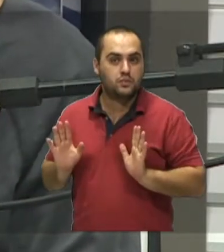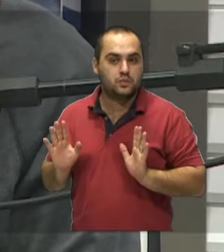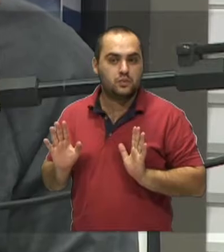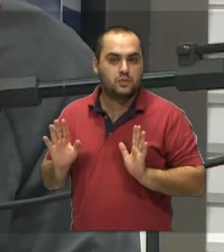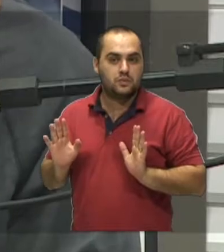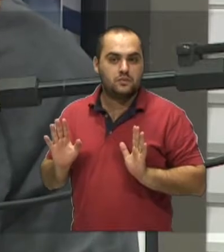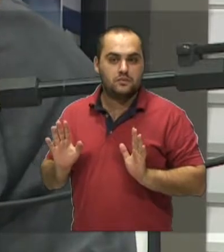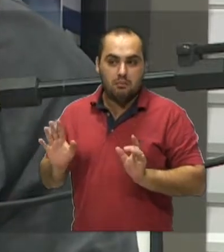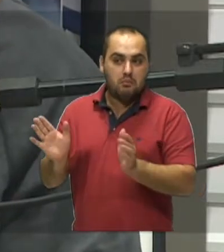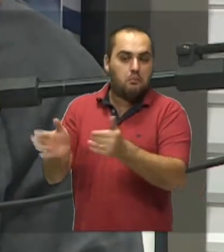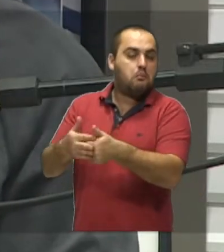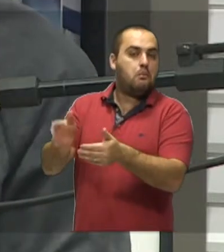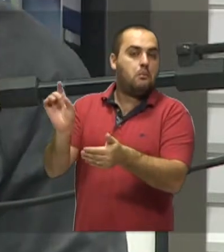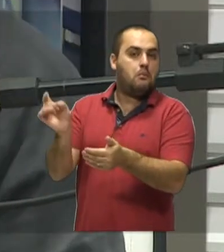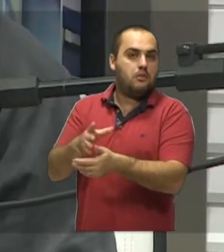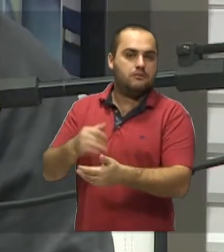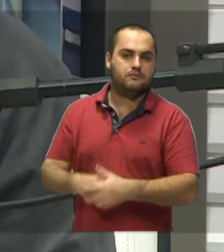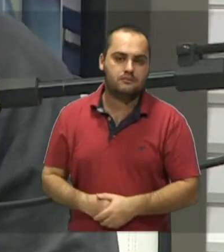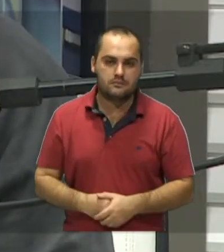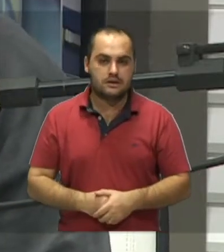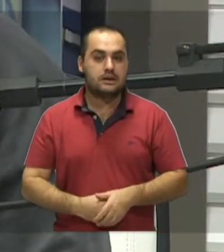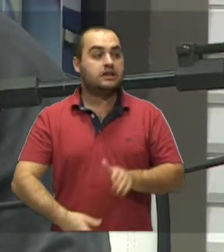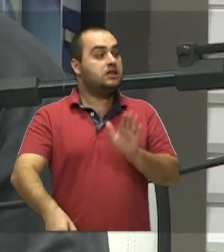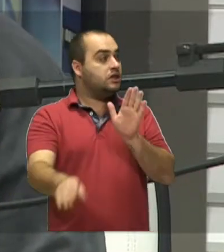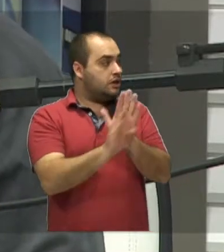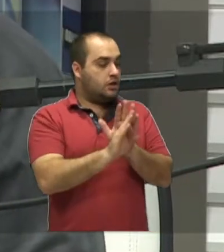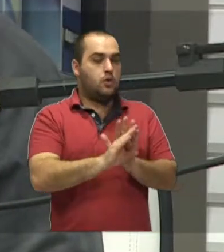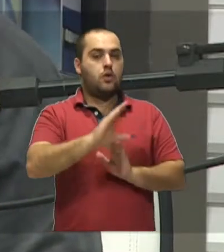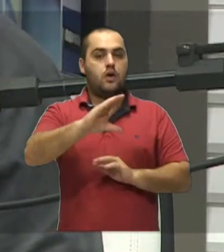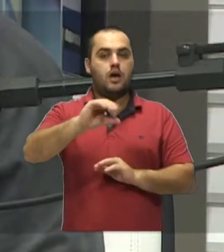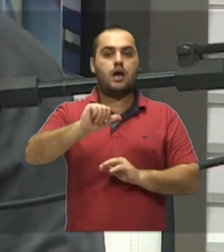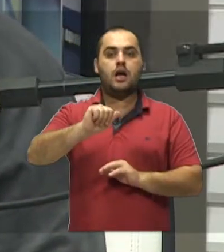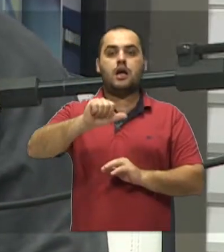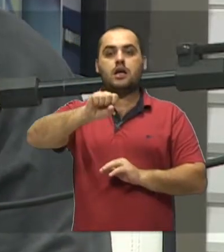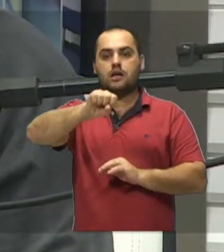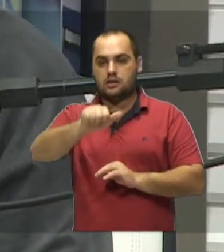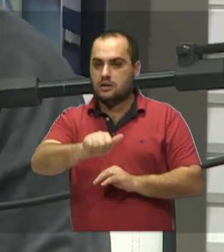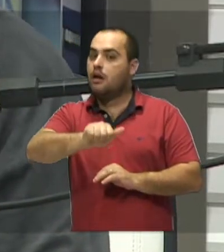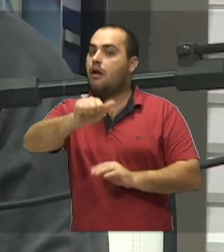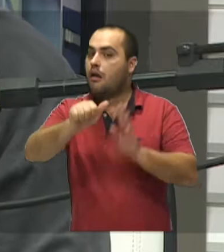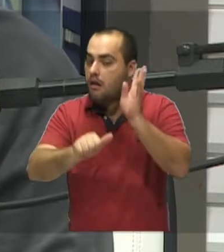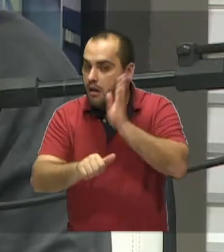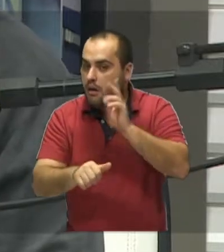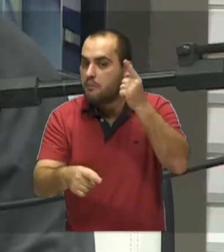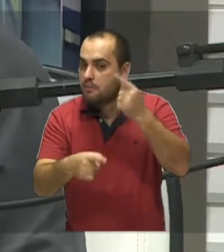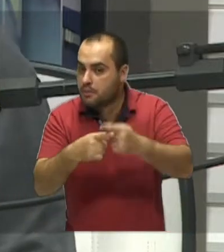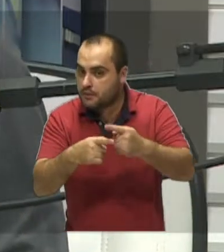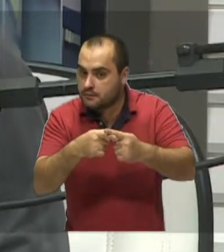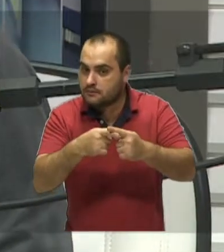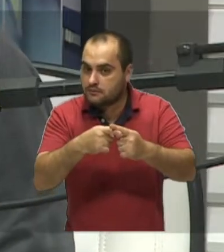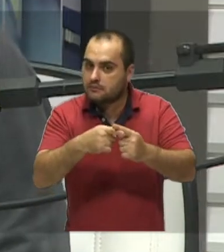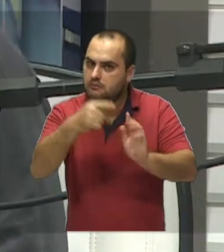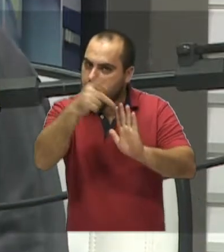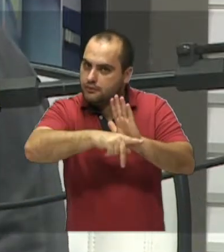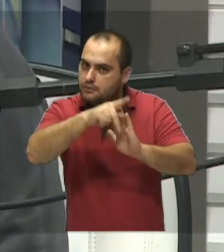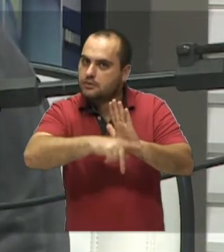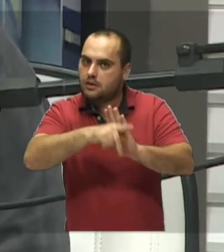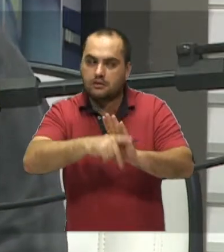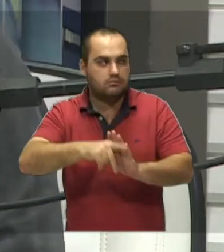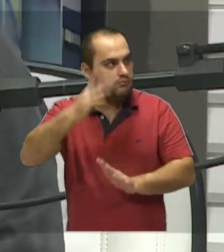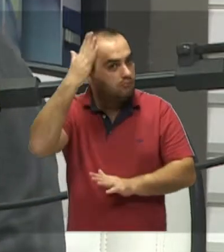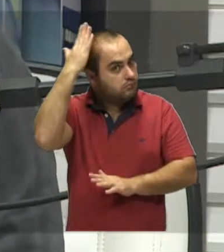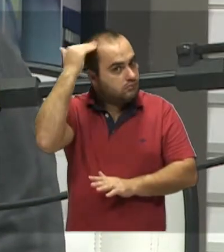ele fechou. E aí veio o Casa. O Casa foi um trabalho muito legal, porque a gente quis fazer um projeto até um pouco ousado, que